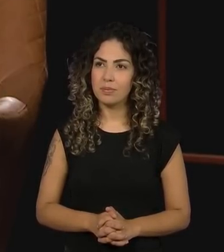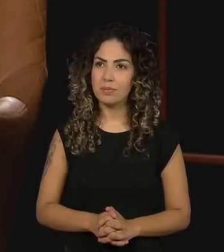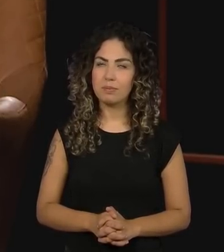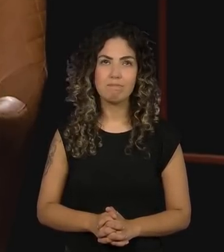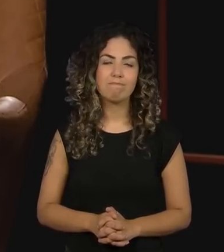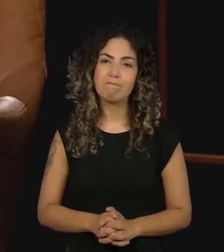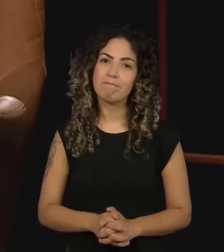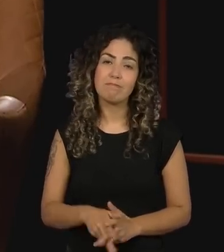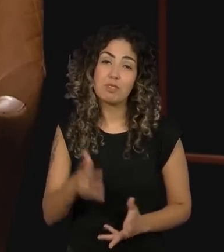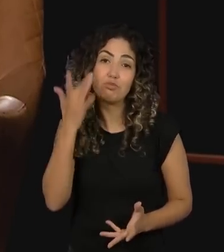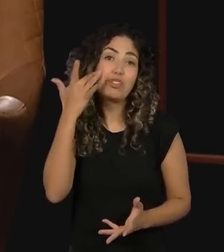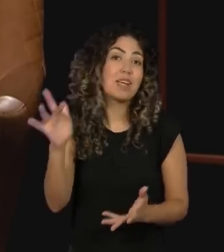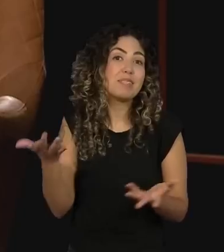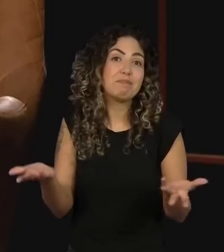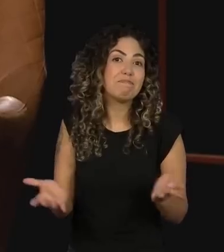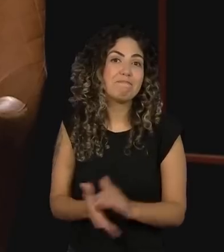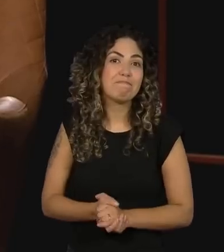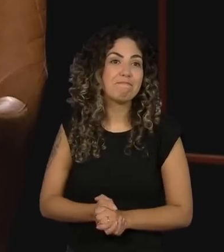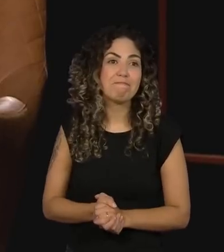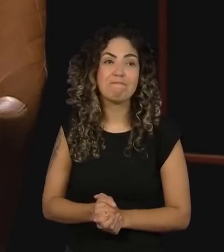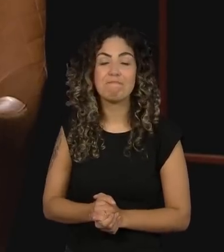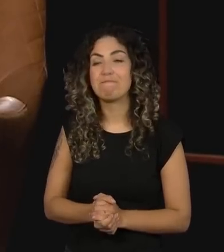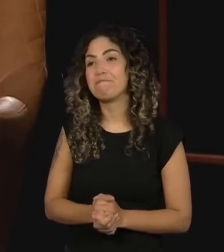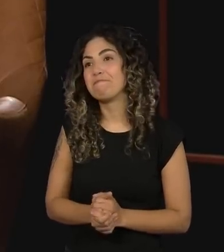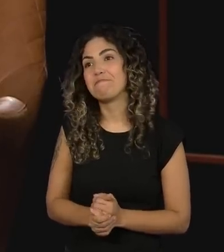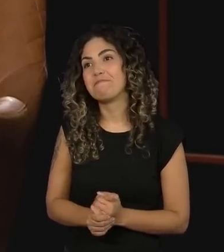Não sei.